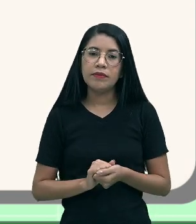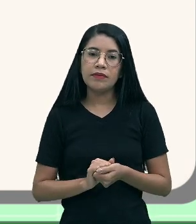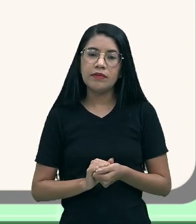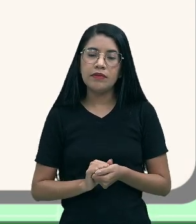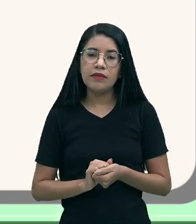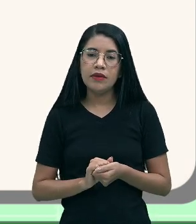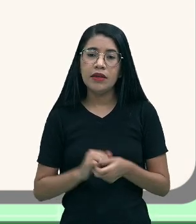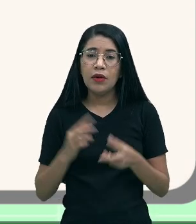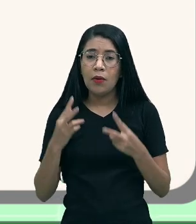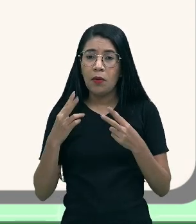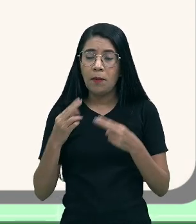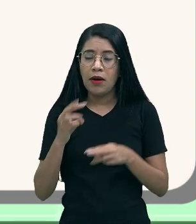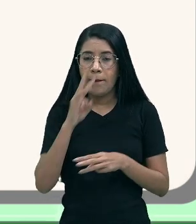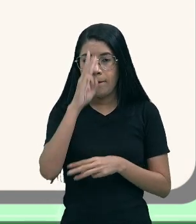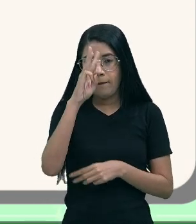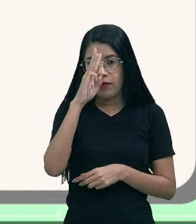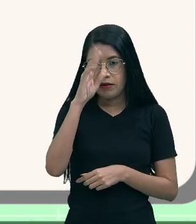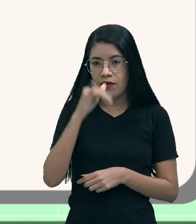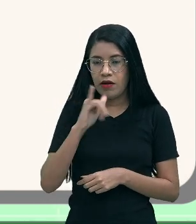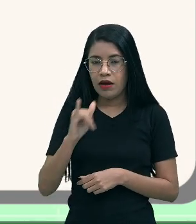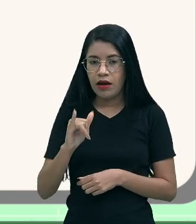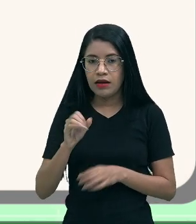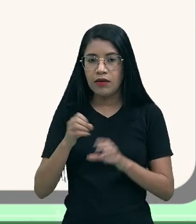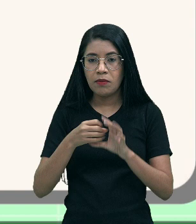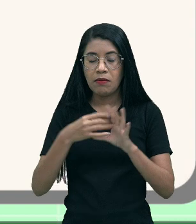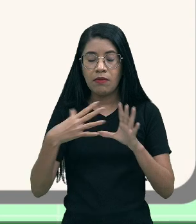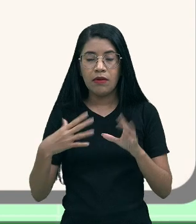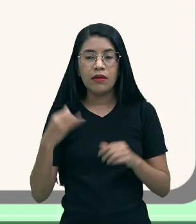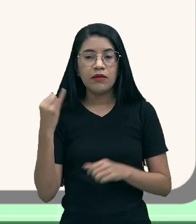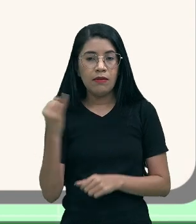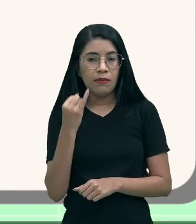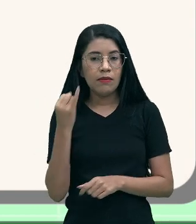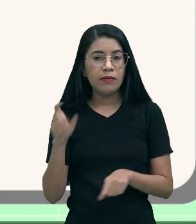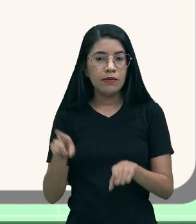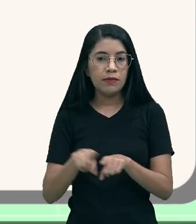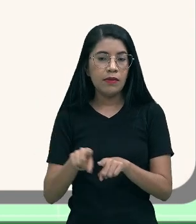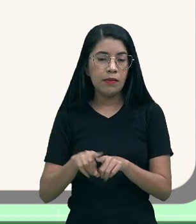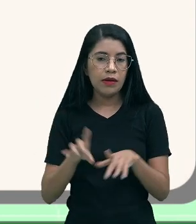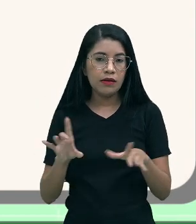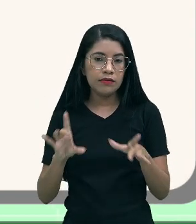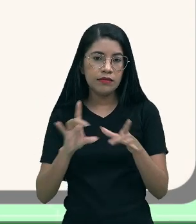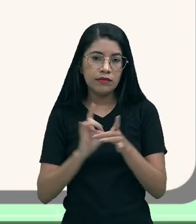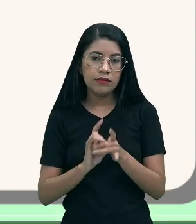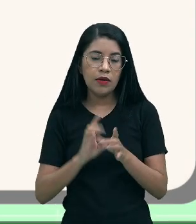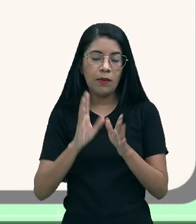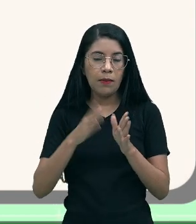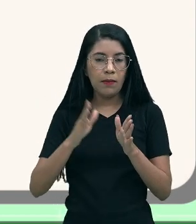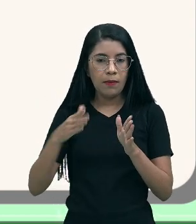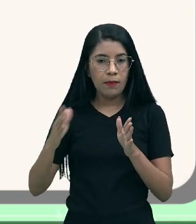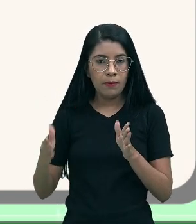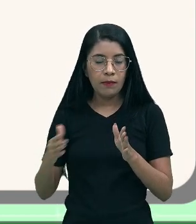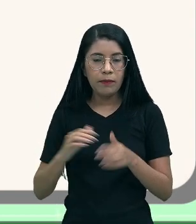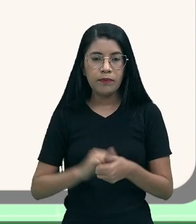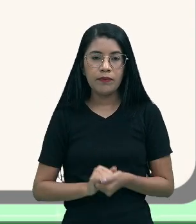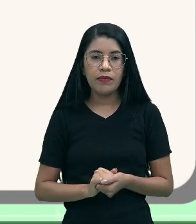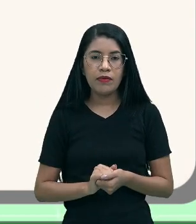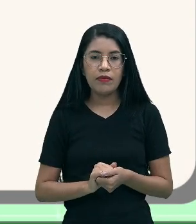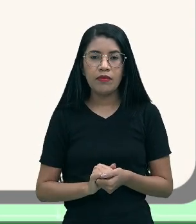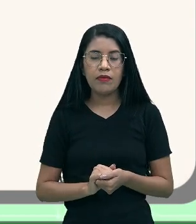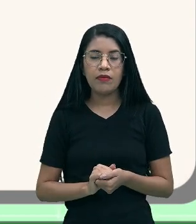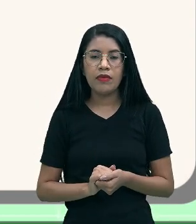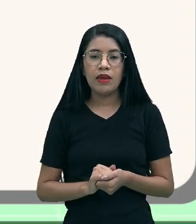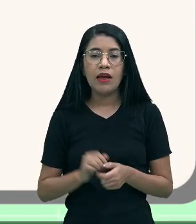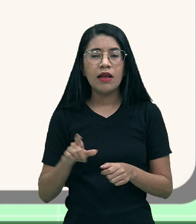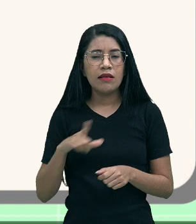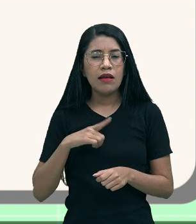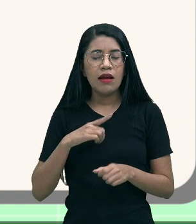potencial elétrico, pessoal, e aí é uma característica importante da associação em paralelo. Assim como a associação em série tem as suas